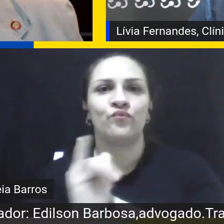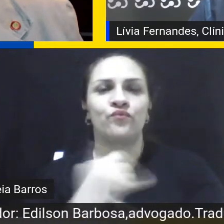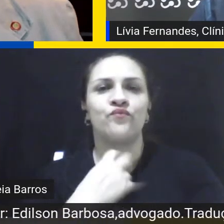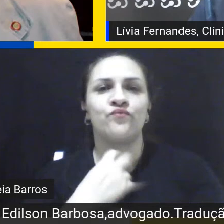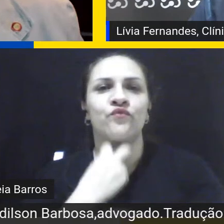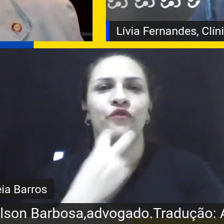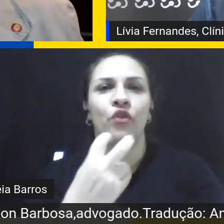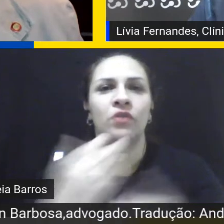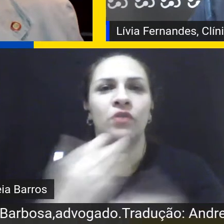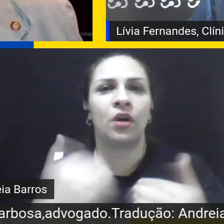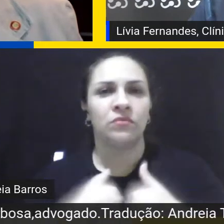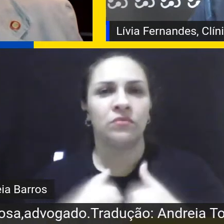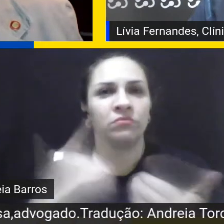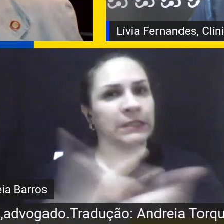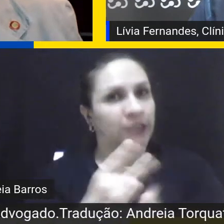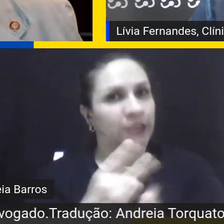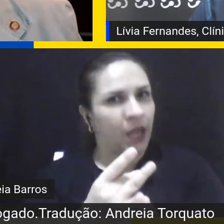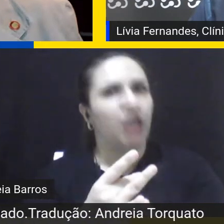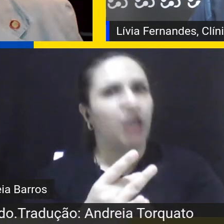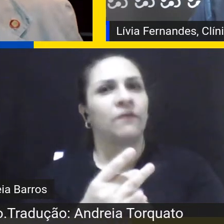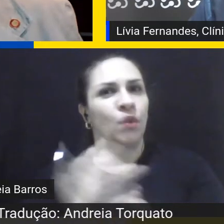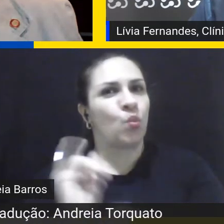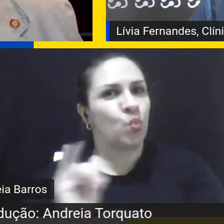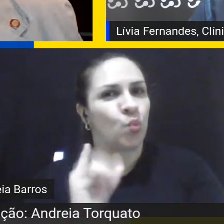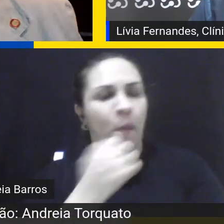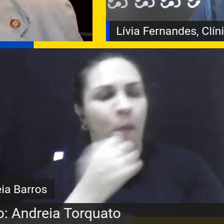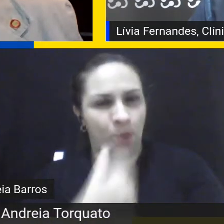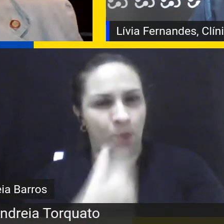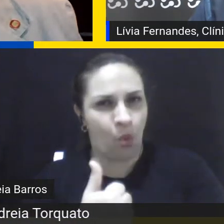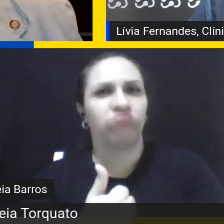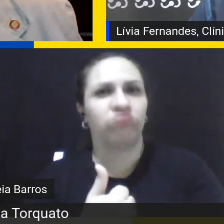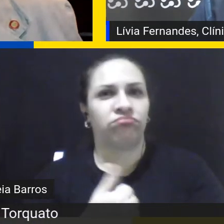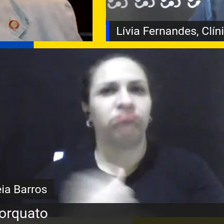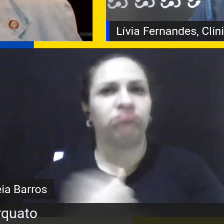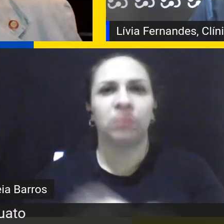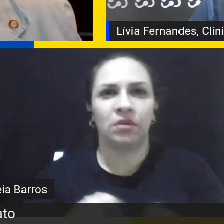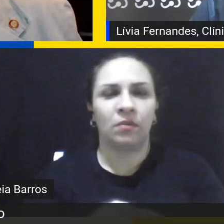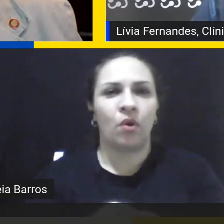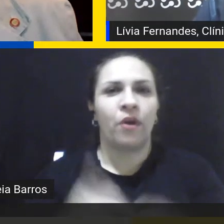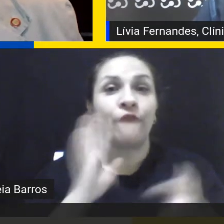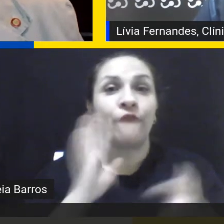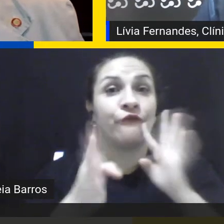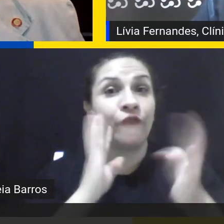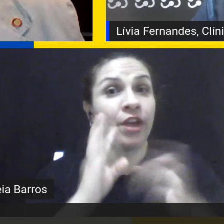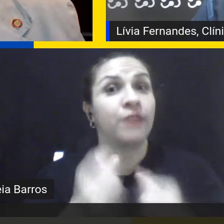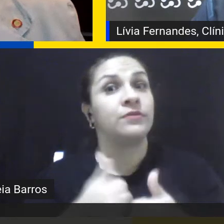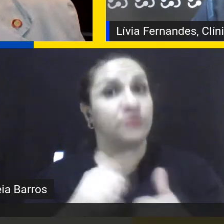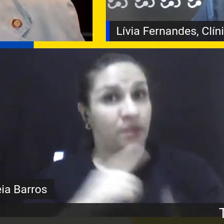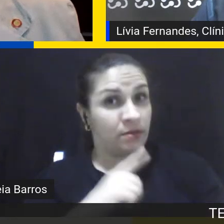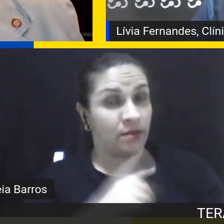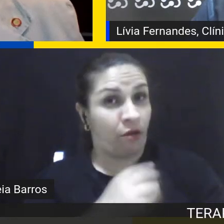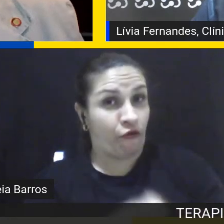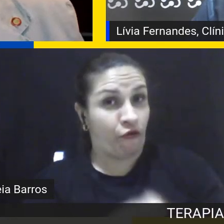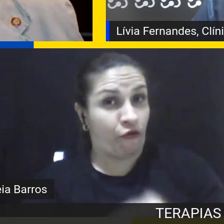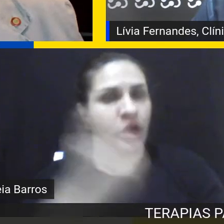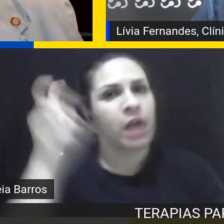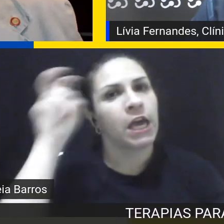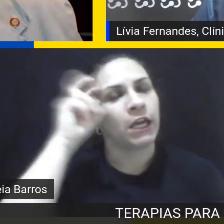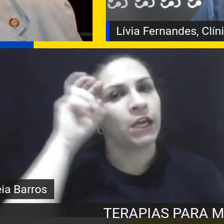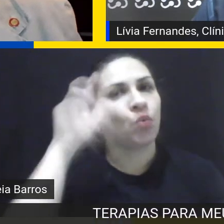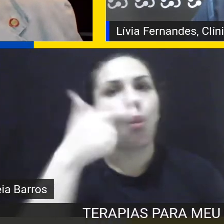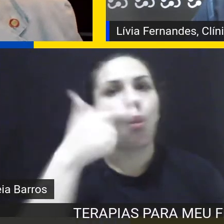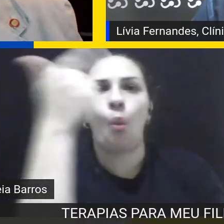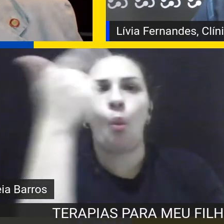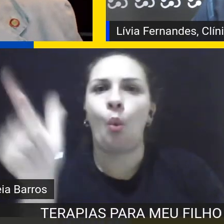Se inscrevam no canal, lá no YouTube, também no Facebook. Quinta-feira teremos outra